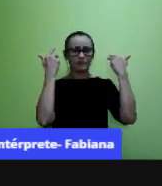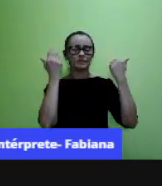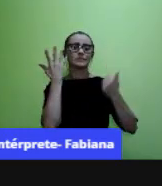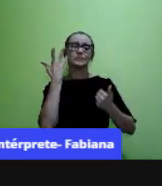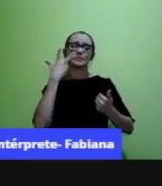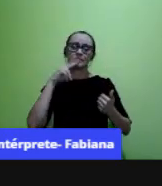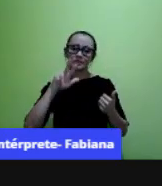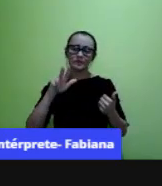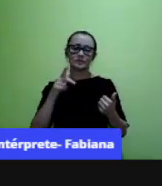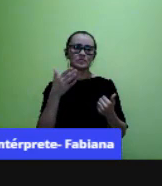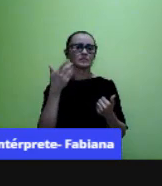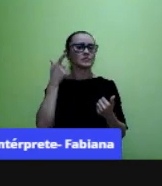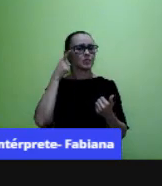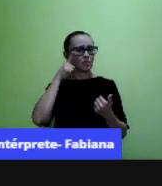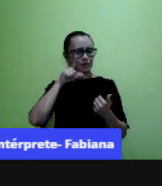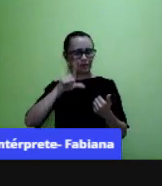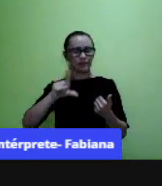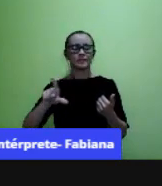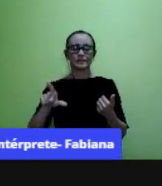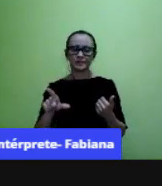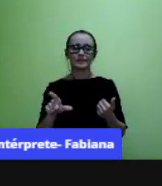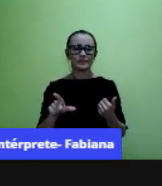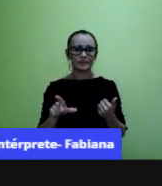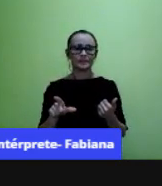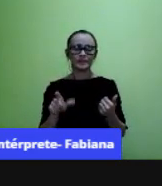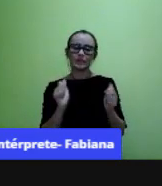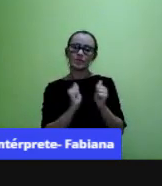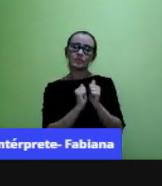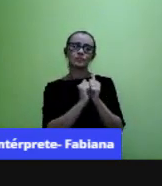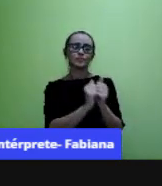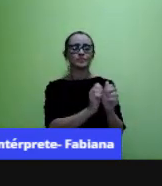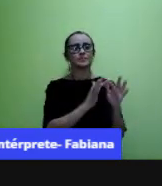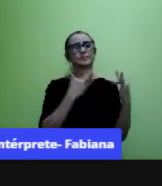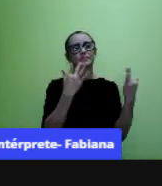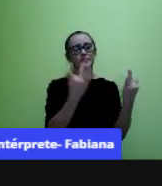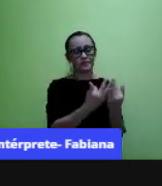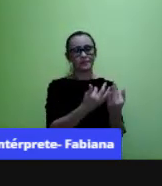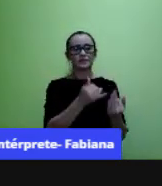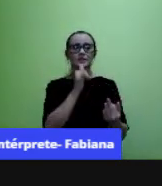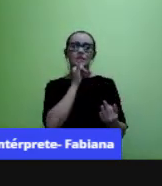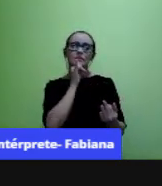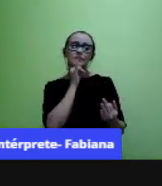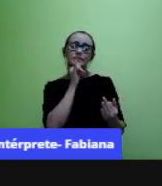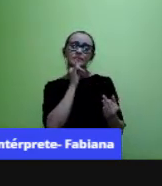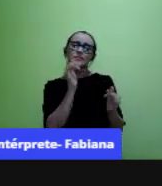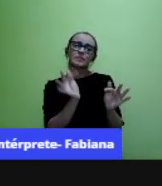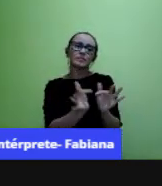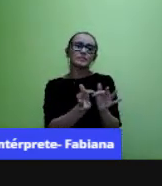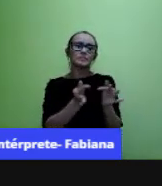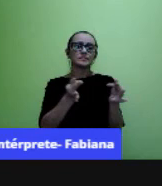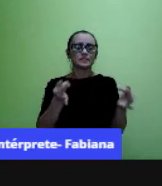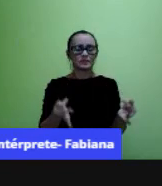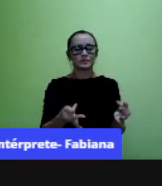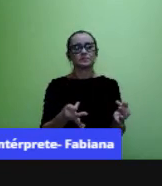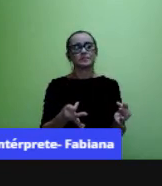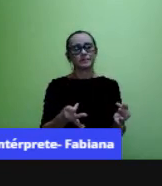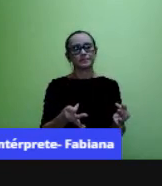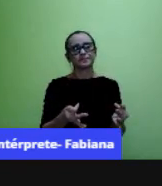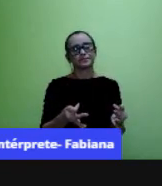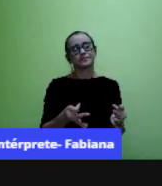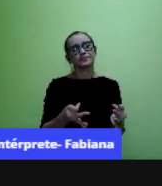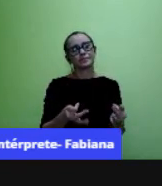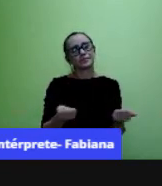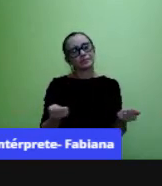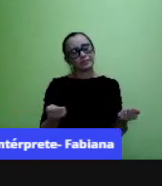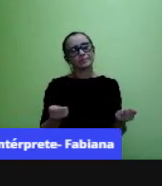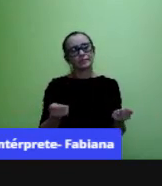com o responsável, de começar a fazer, né? Como eu falei, esses são exemplos bem simples que eu estou dando. É lógico, tem professor